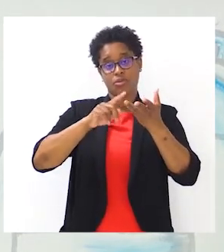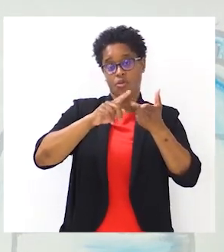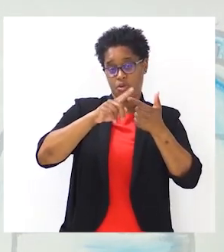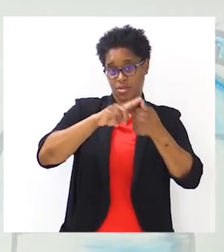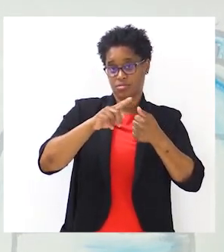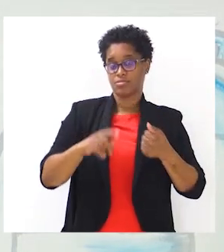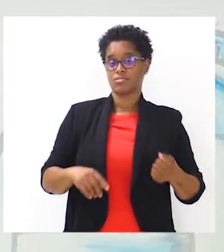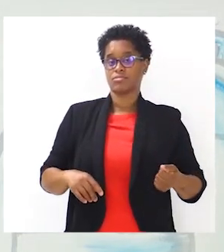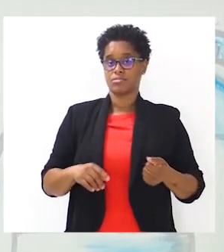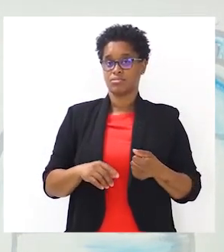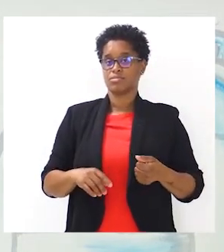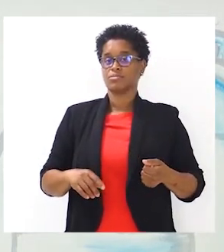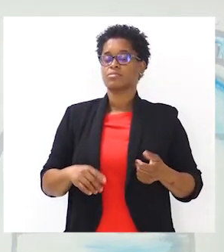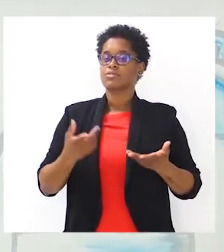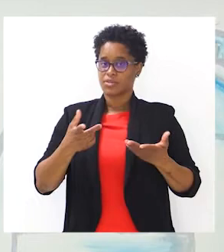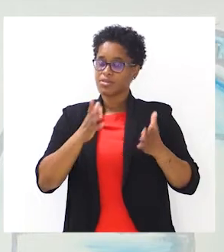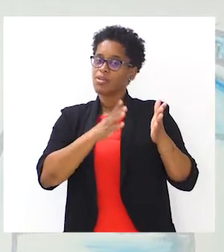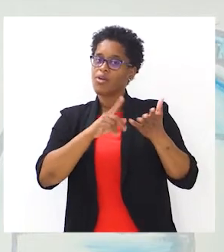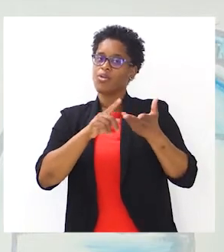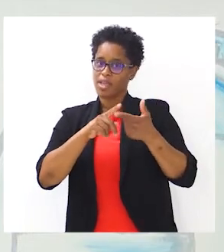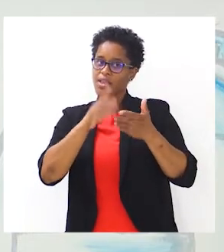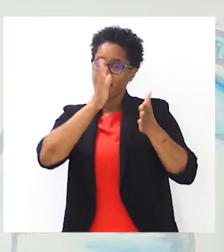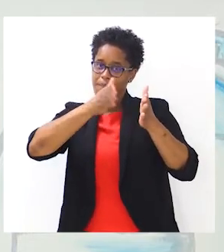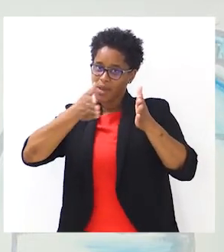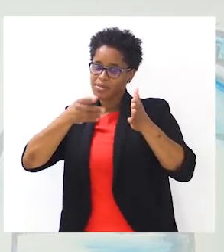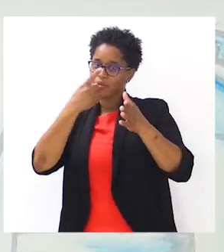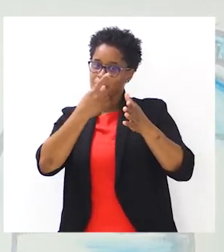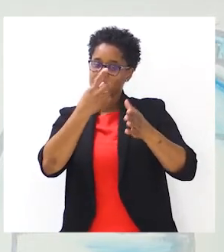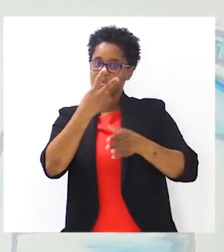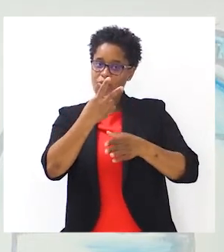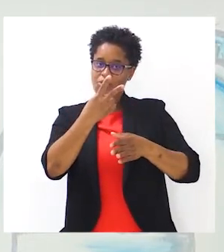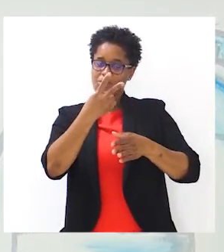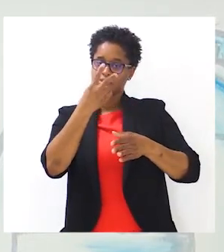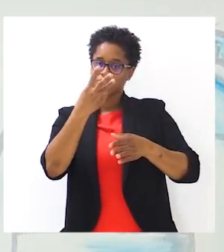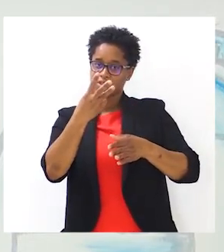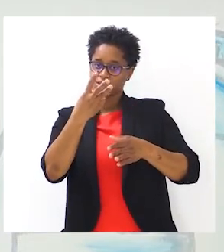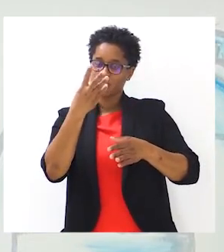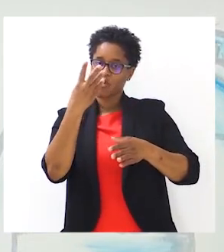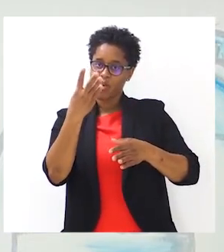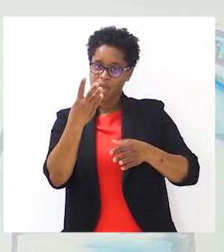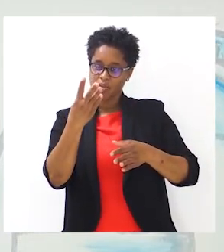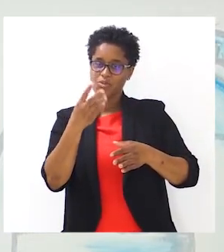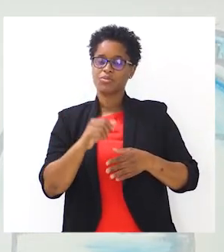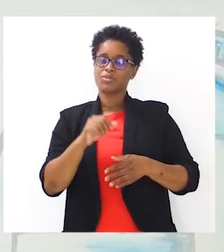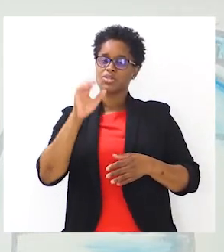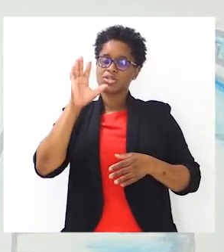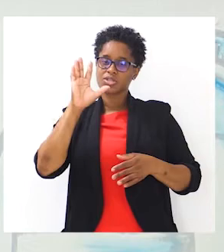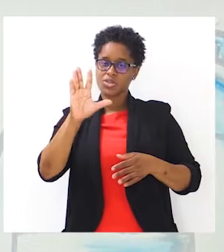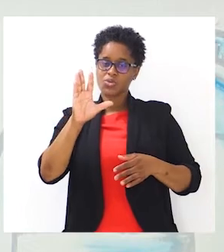contá-las, as partes, não é? 1, 2, 3,